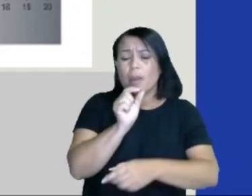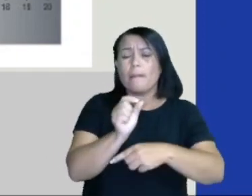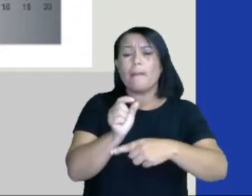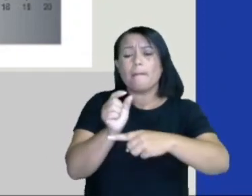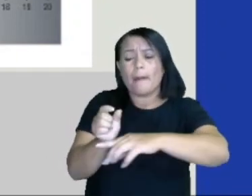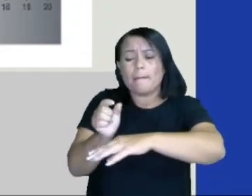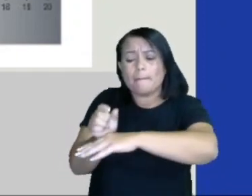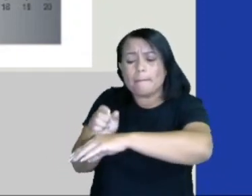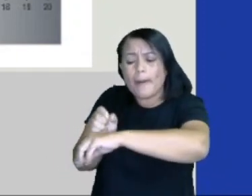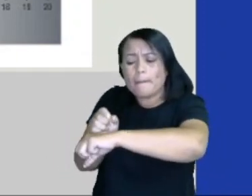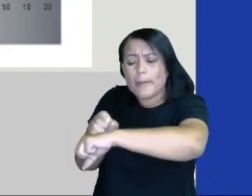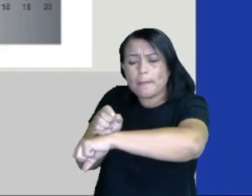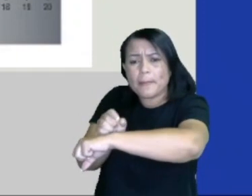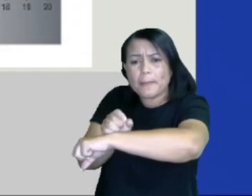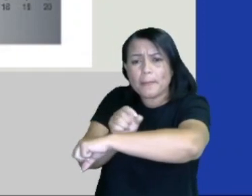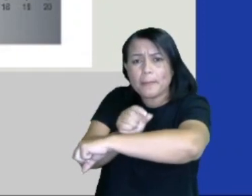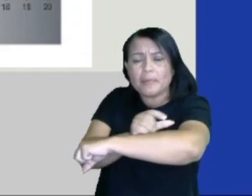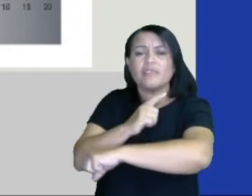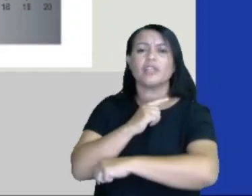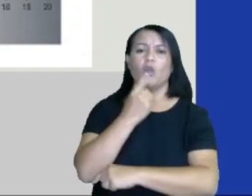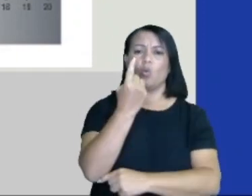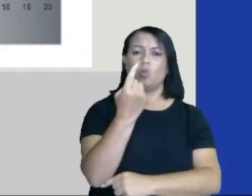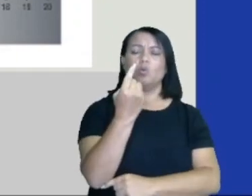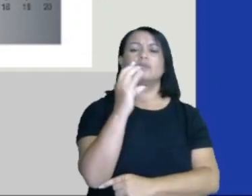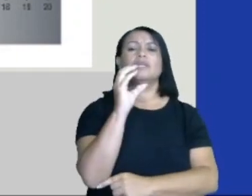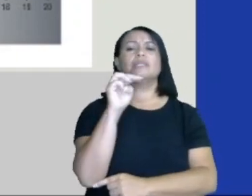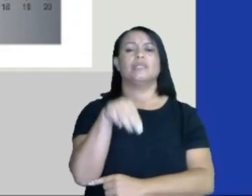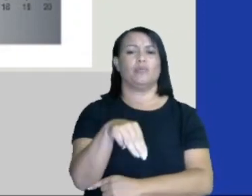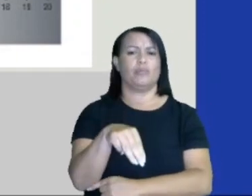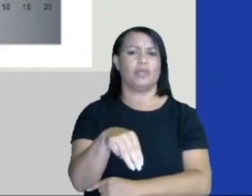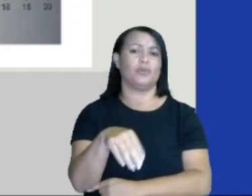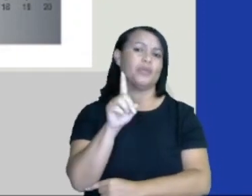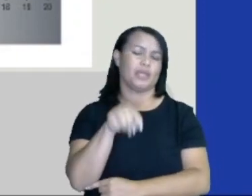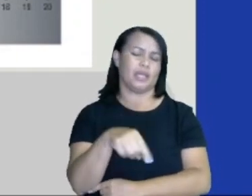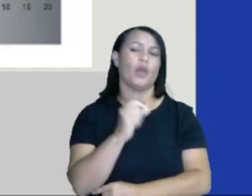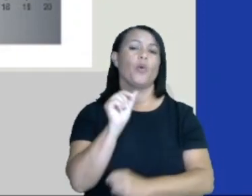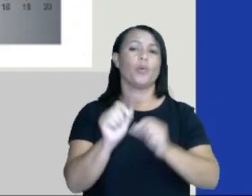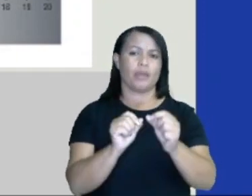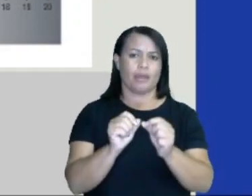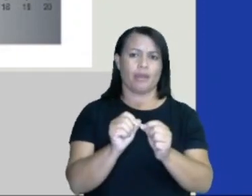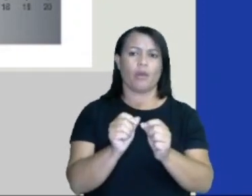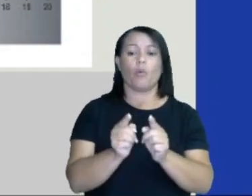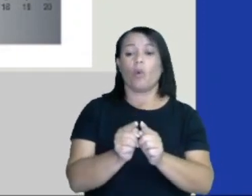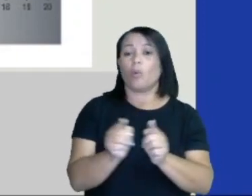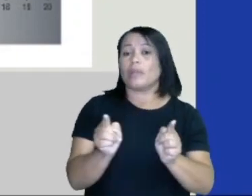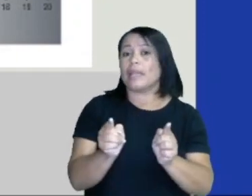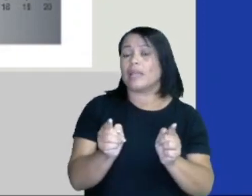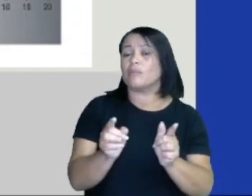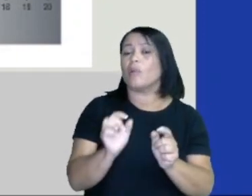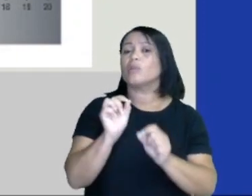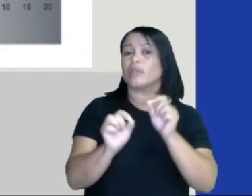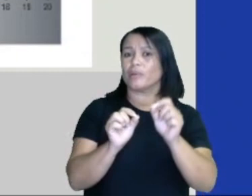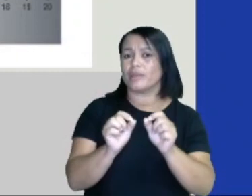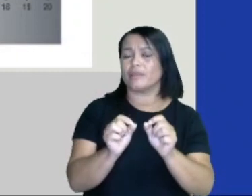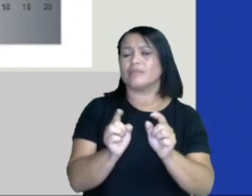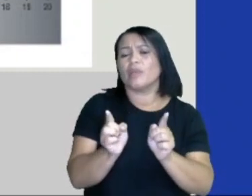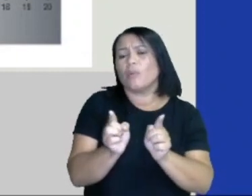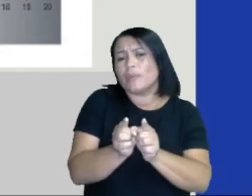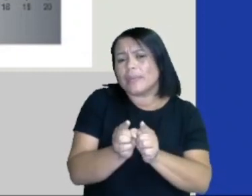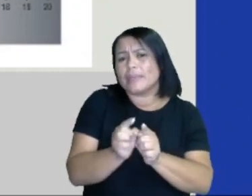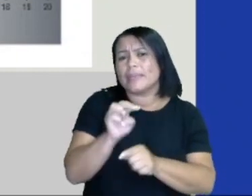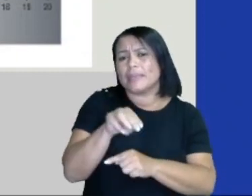vai ter 1 centímetro, que é uma unidade maior que o